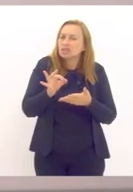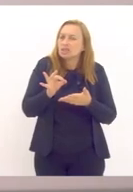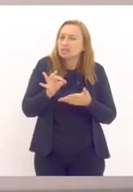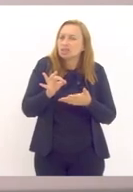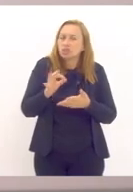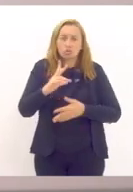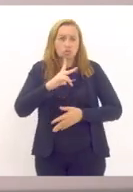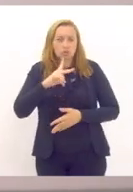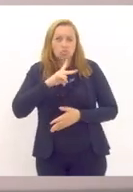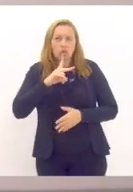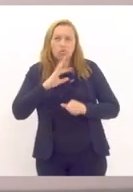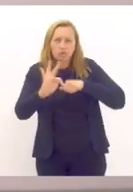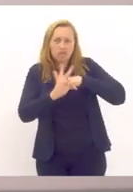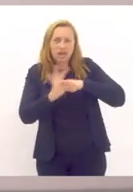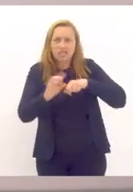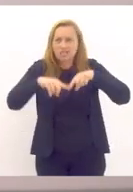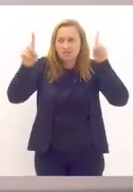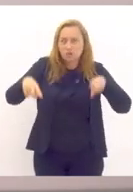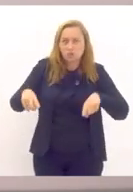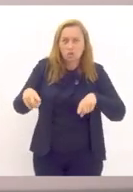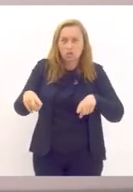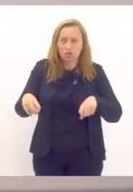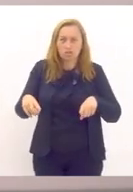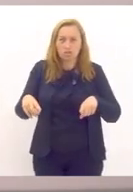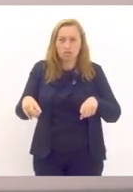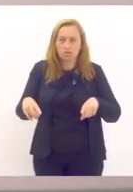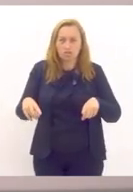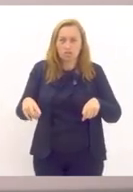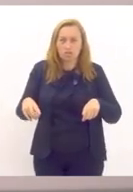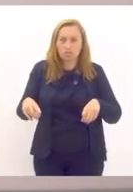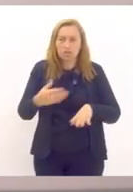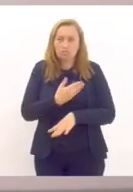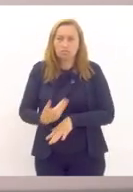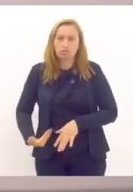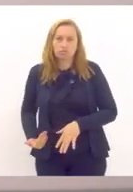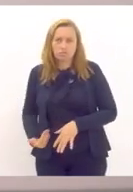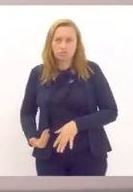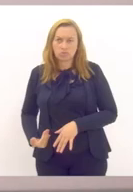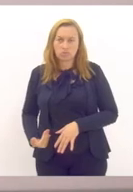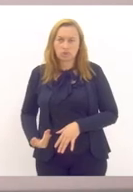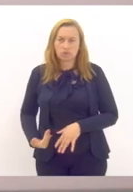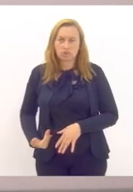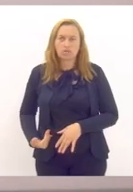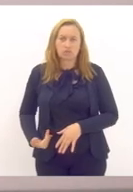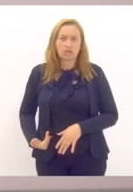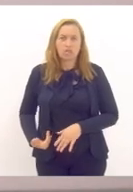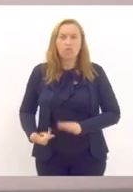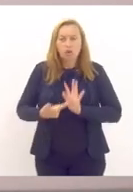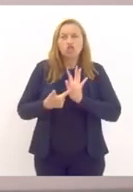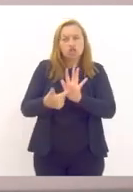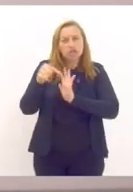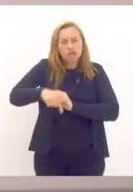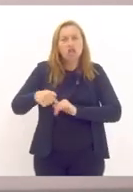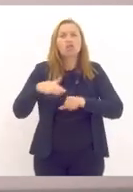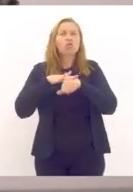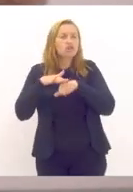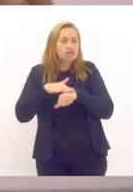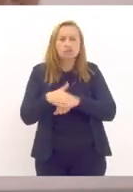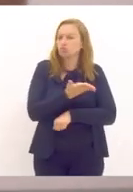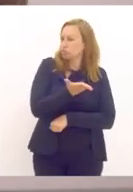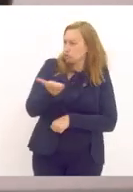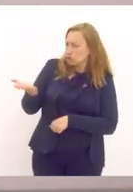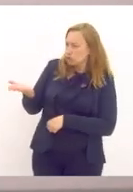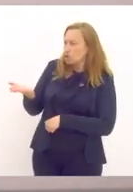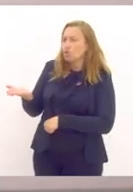próprio técnico, do servidor público de carreira, e aí eu gosto desse desenho do servidor estar aqui mostrando e conversando com os senhores